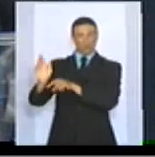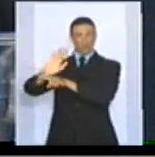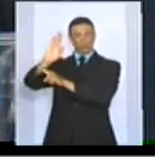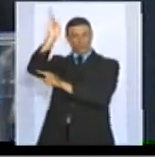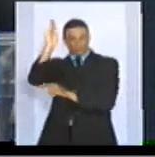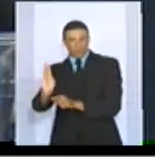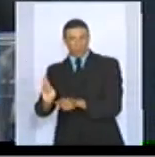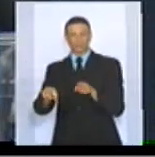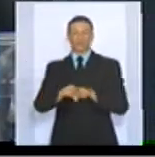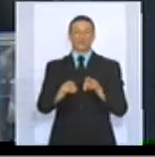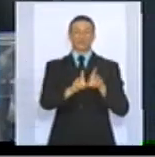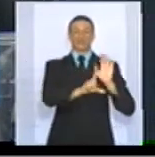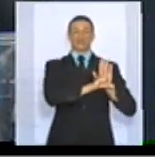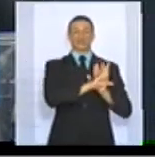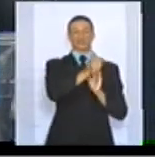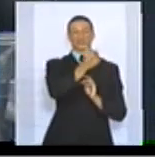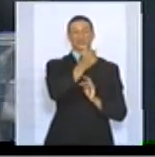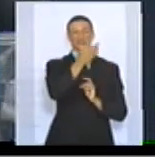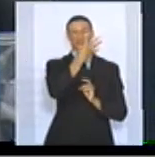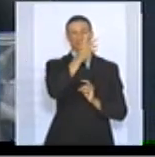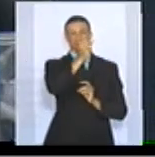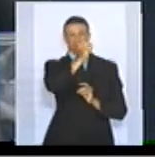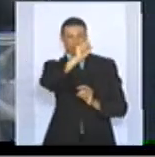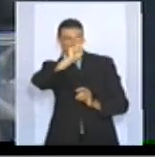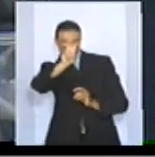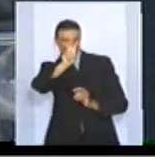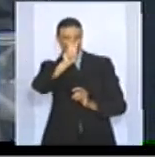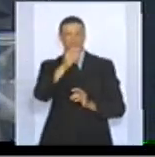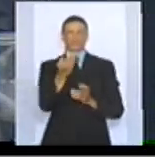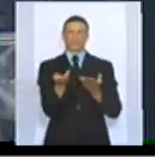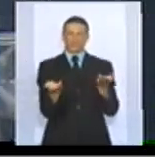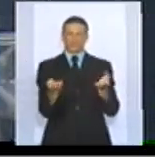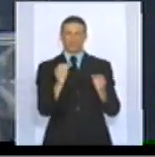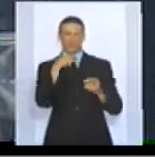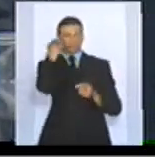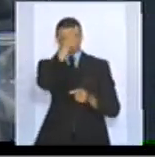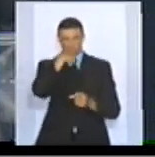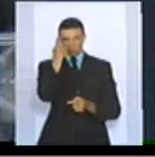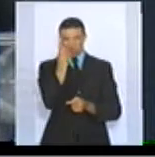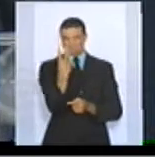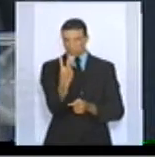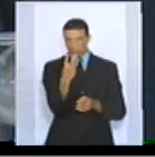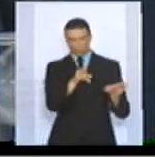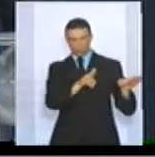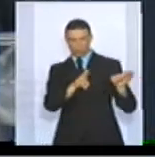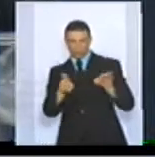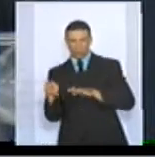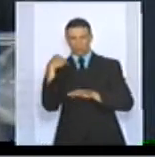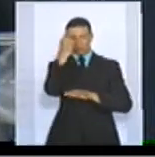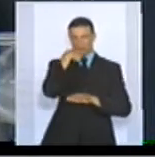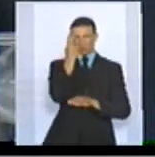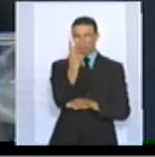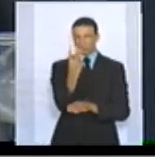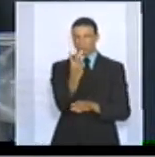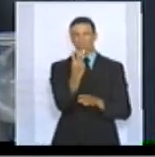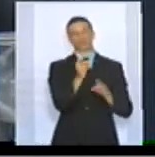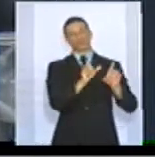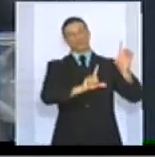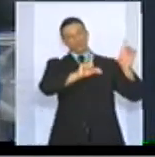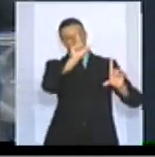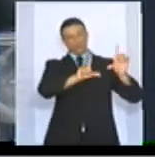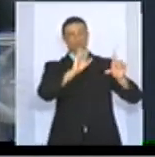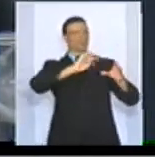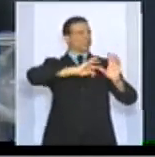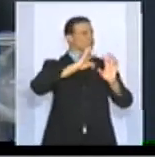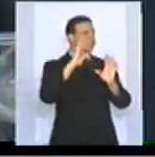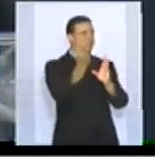da Lei 12.485, as obrigações de carregamento de 3 horas e 30 por semana de conteúdos brasileiros em todos os